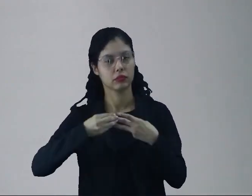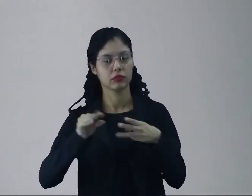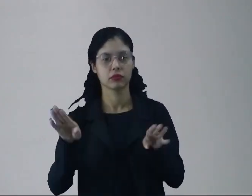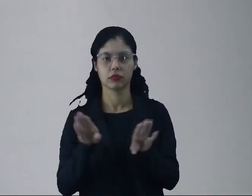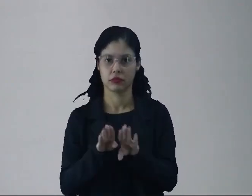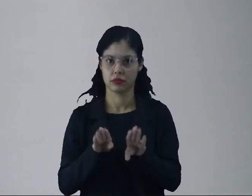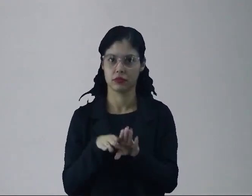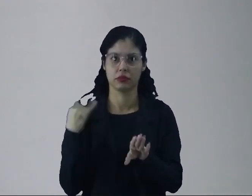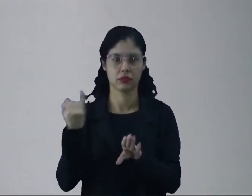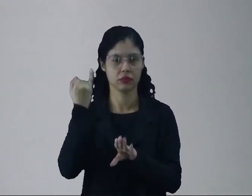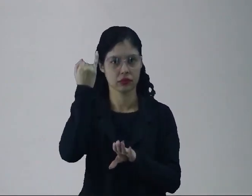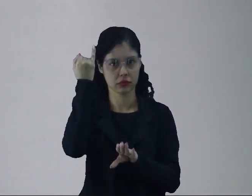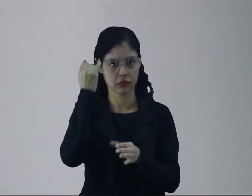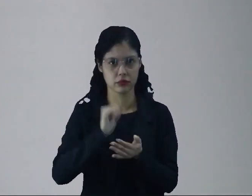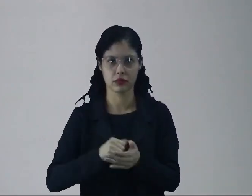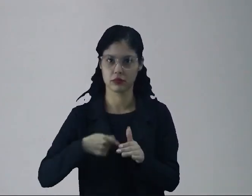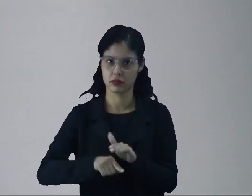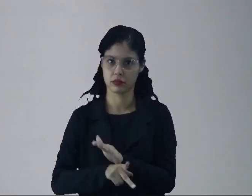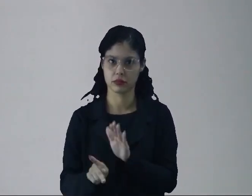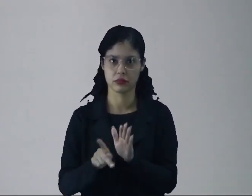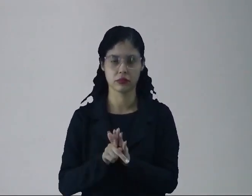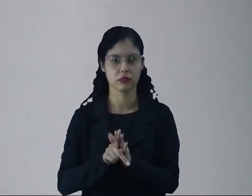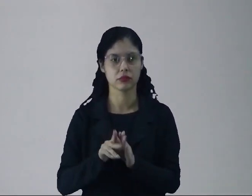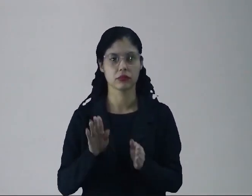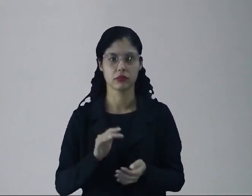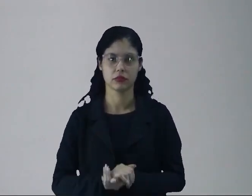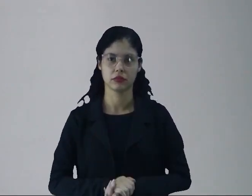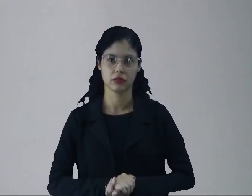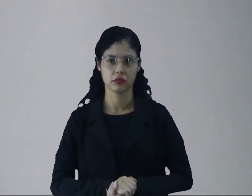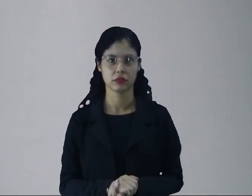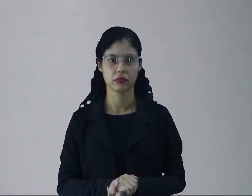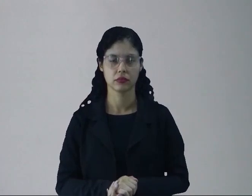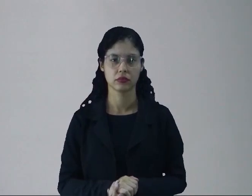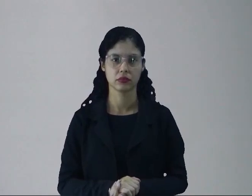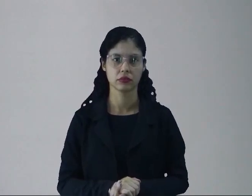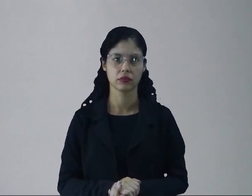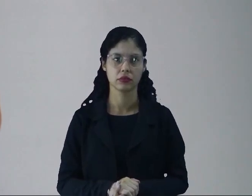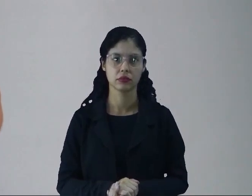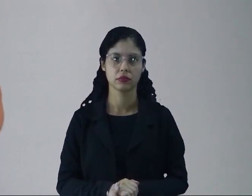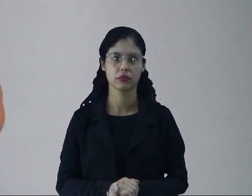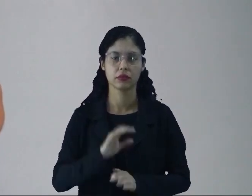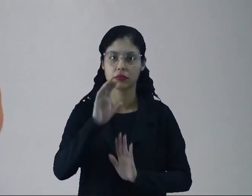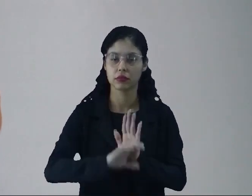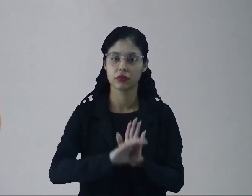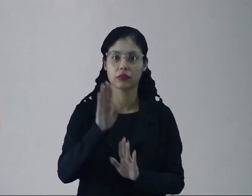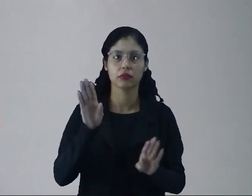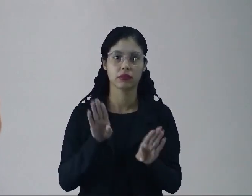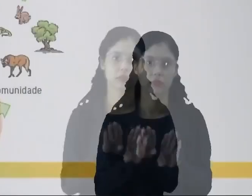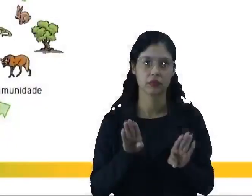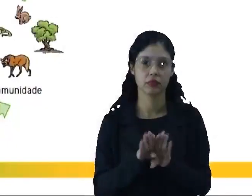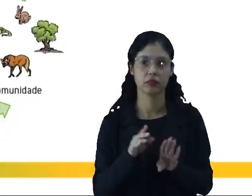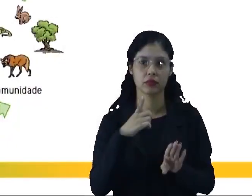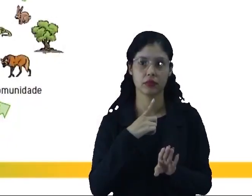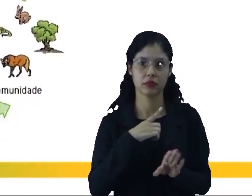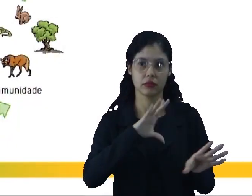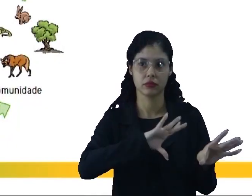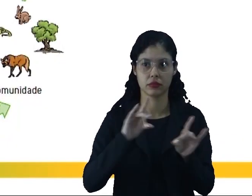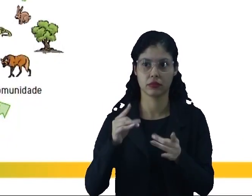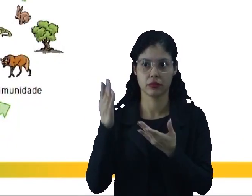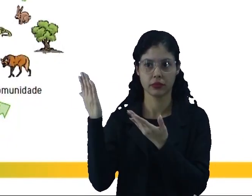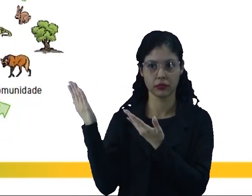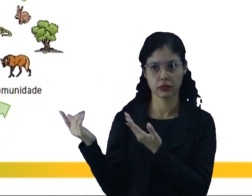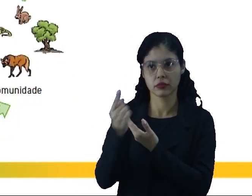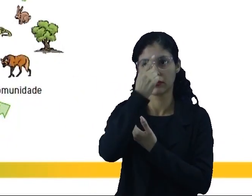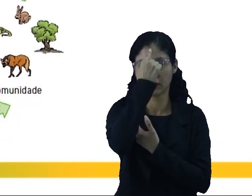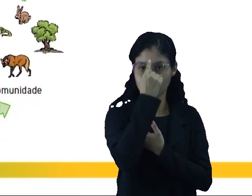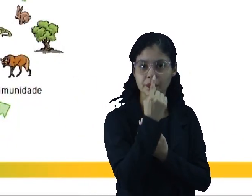realizando funções diferentes dentro do organismo, ok? Avançando aqui no nosso conteúdo, a gente também trago mais um